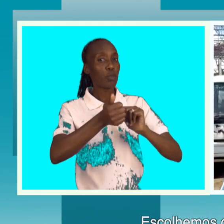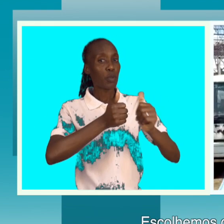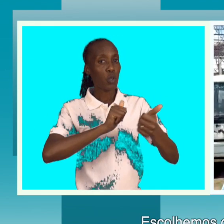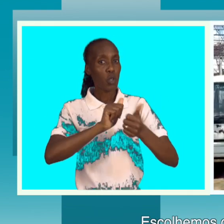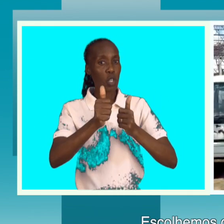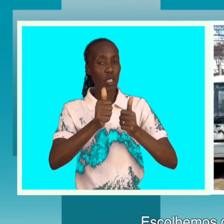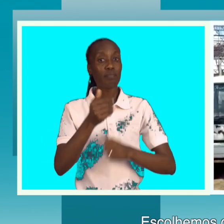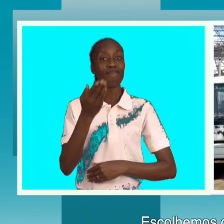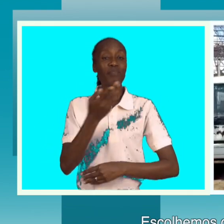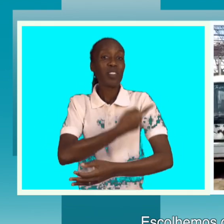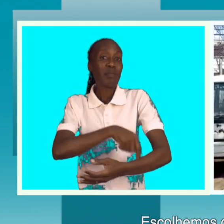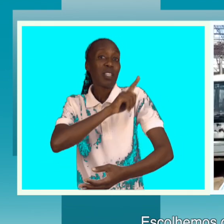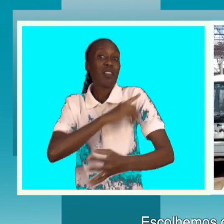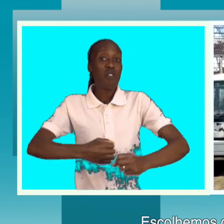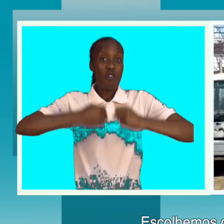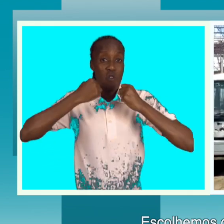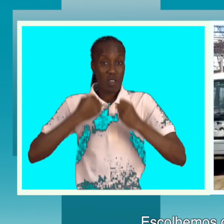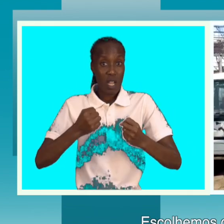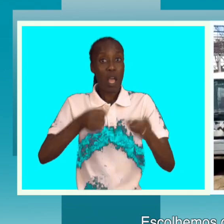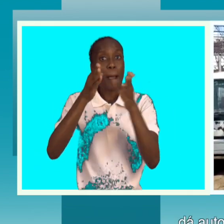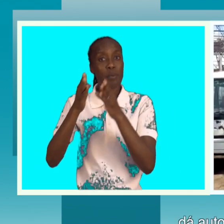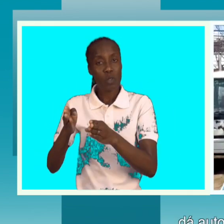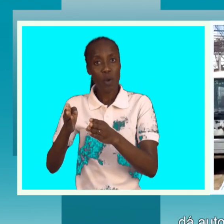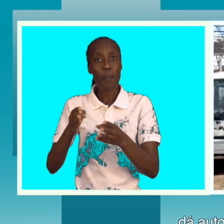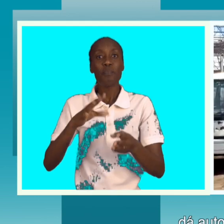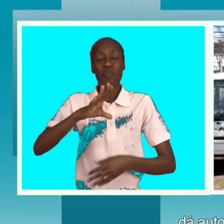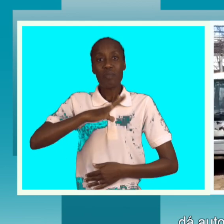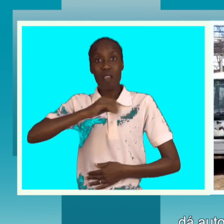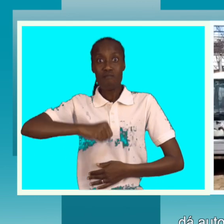o desporto fortifica as pessoas, personaliza as pessoas, dá